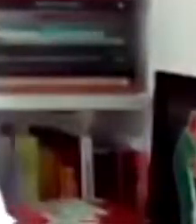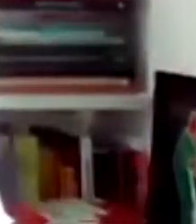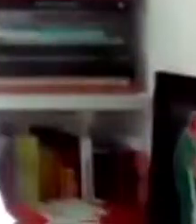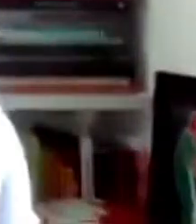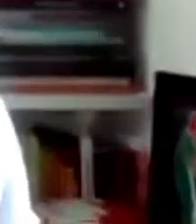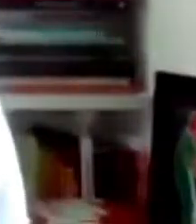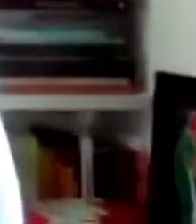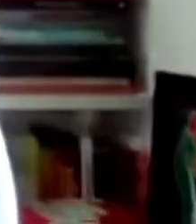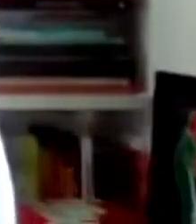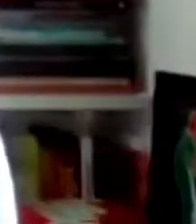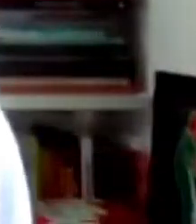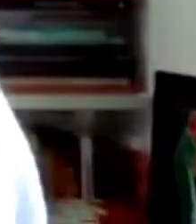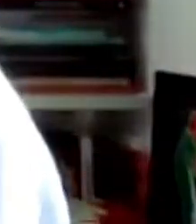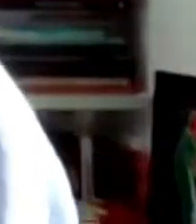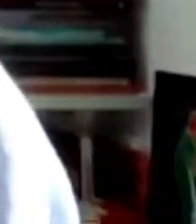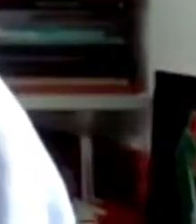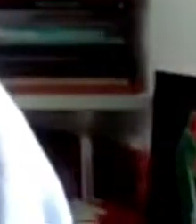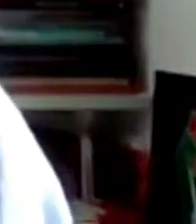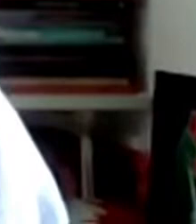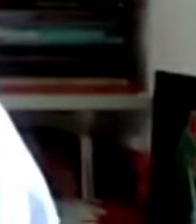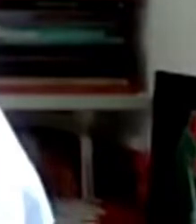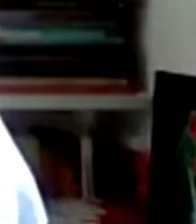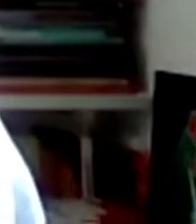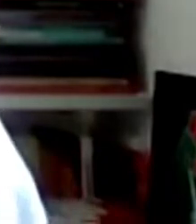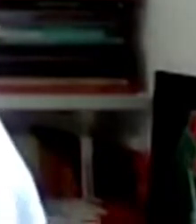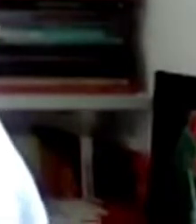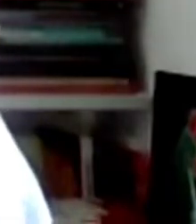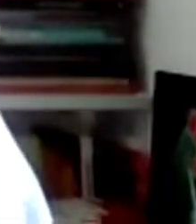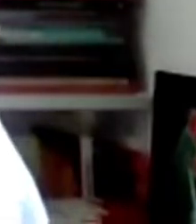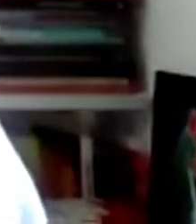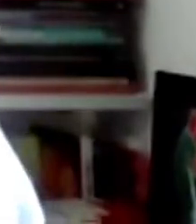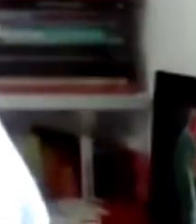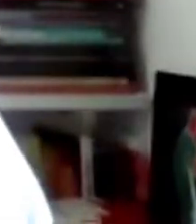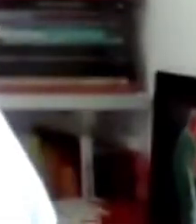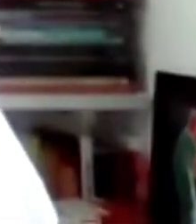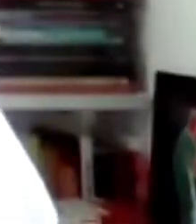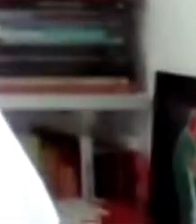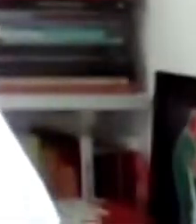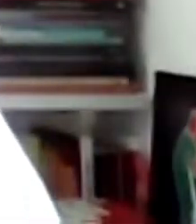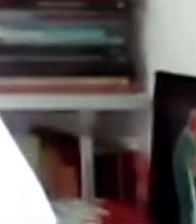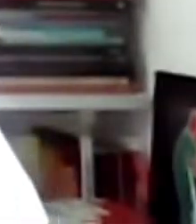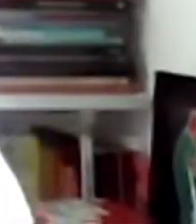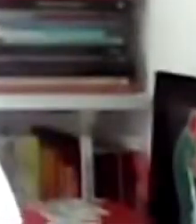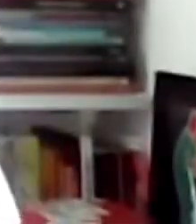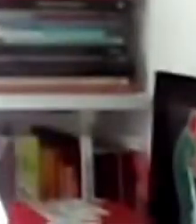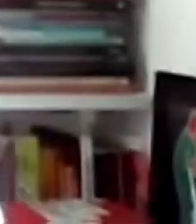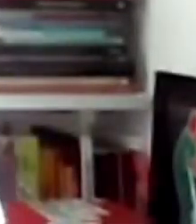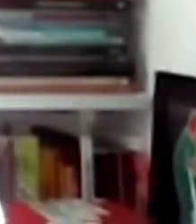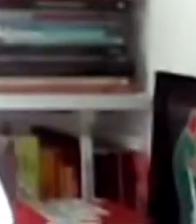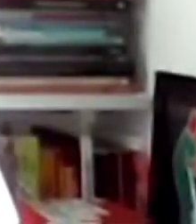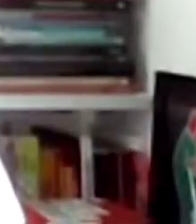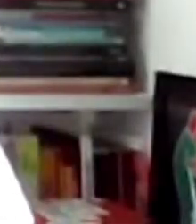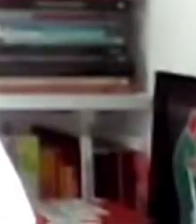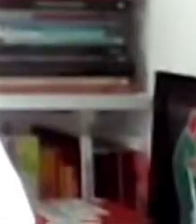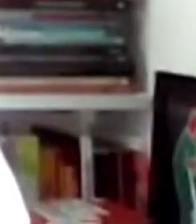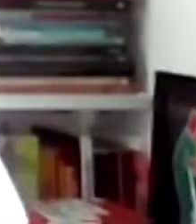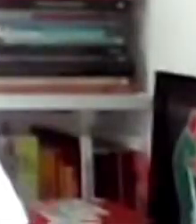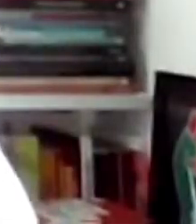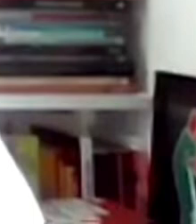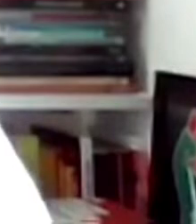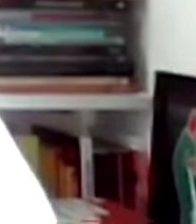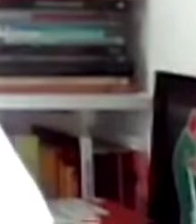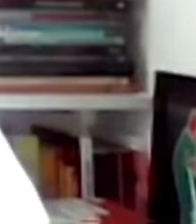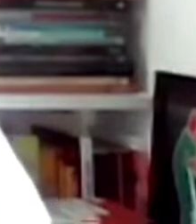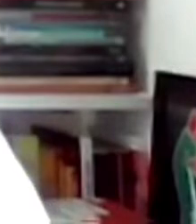jurídico, como parte da classe docente. Então, eu concluo dizendo que nós fizemos um protocolo na prefeitura, temos feito atos e